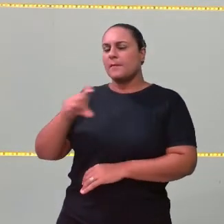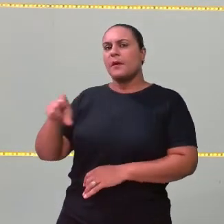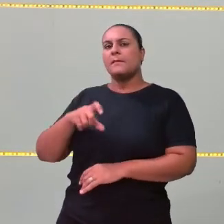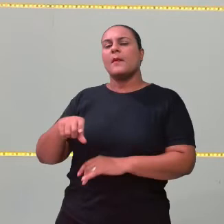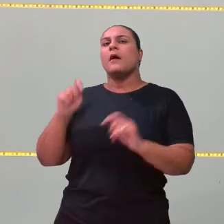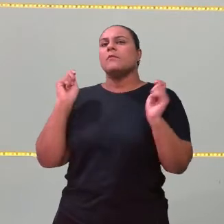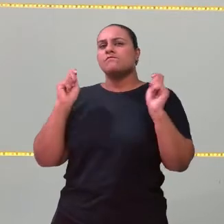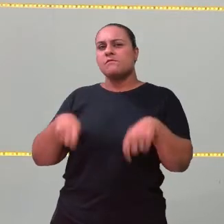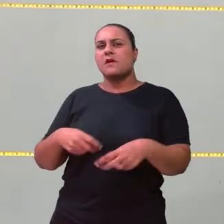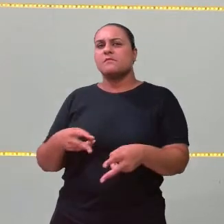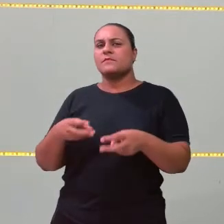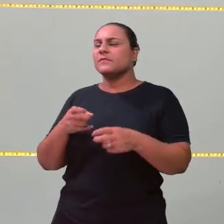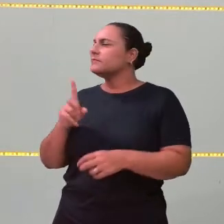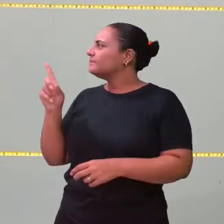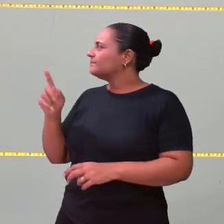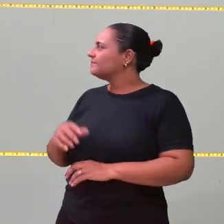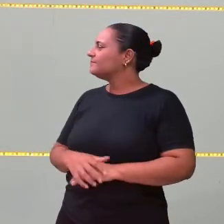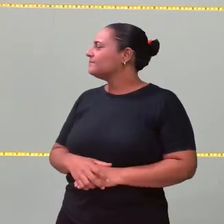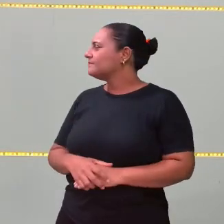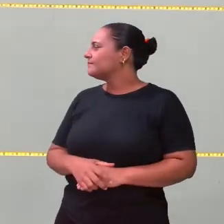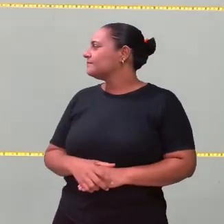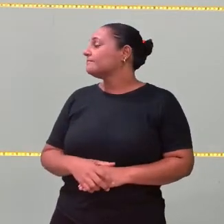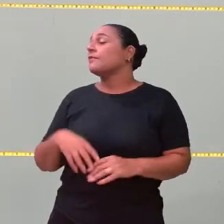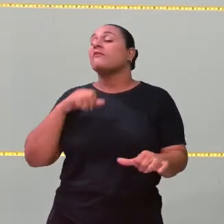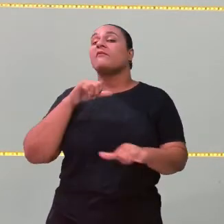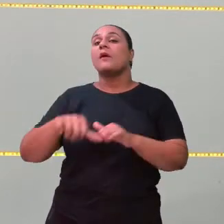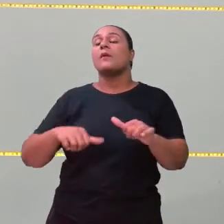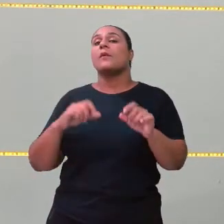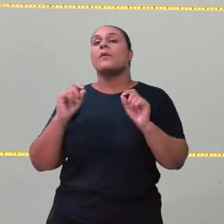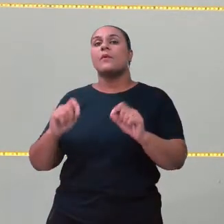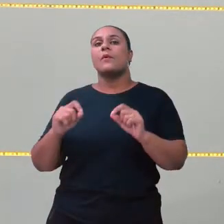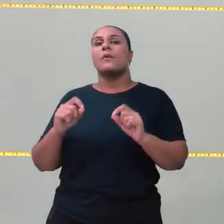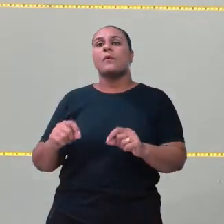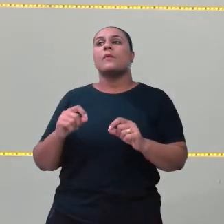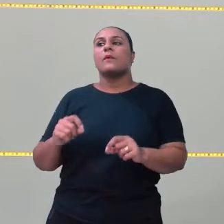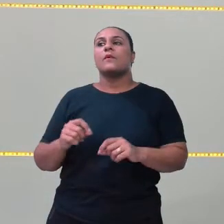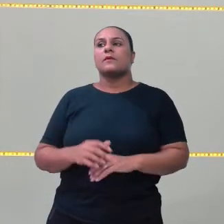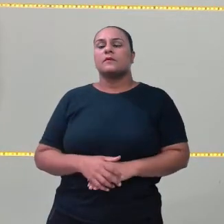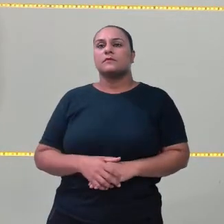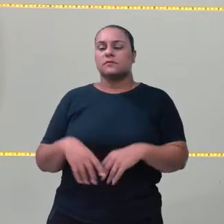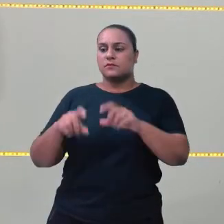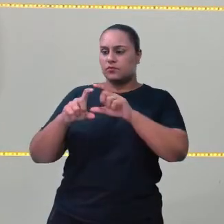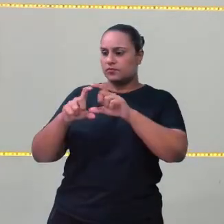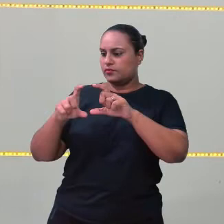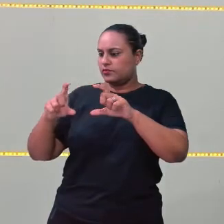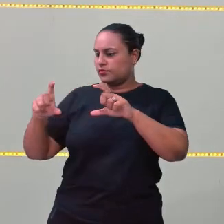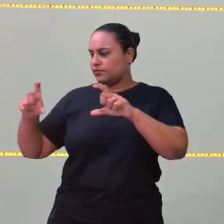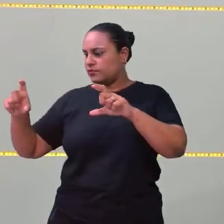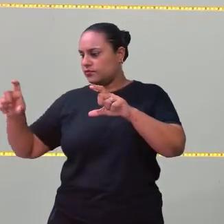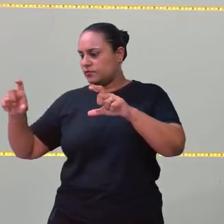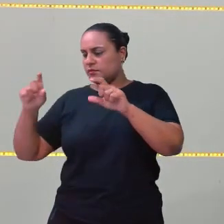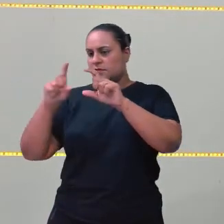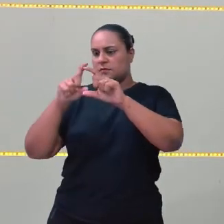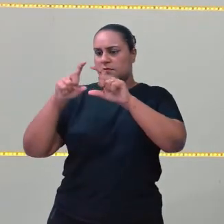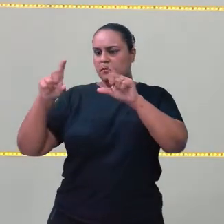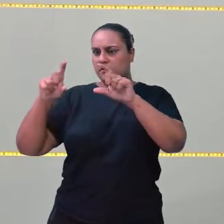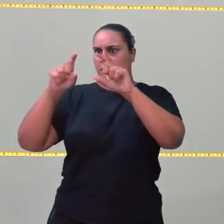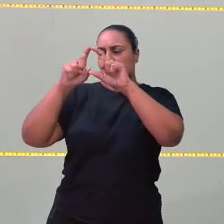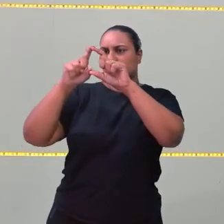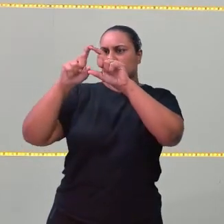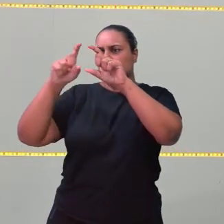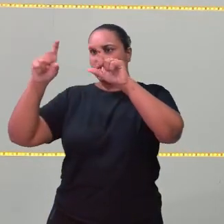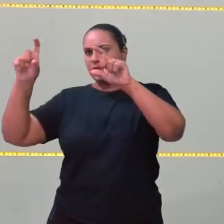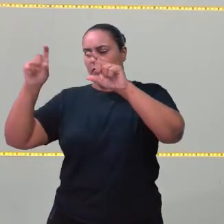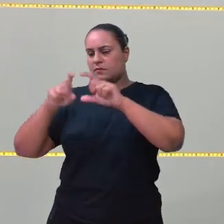do que o azul. O que vai mudar é justamente esse comprimento aqui, ó, é o que vai estar variando